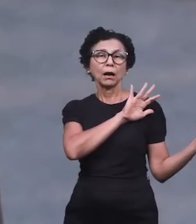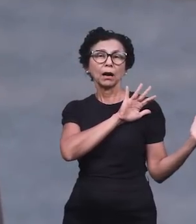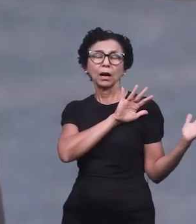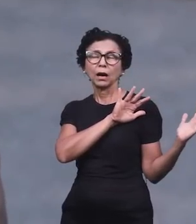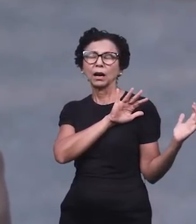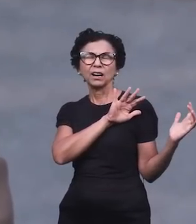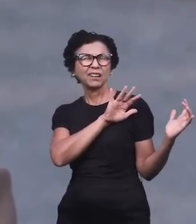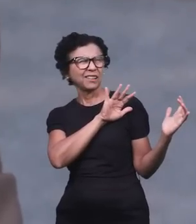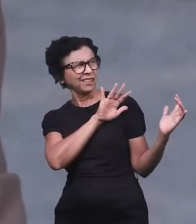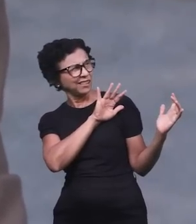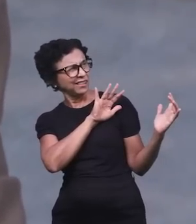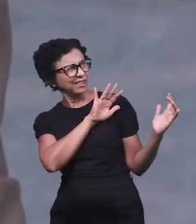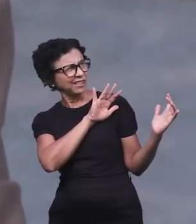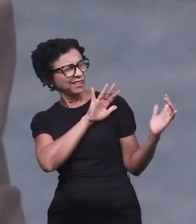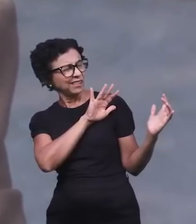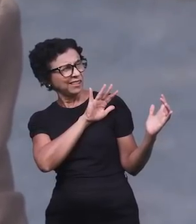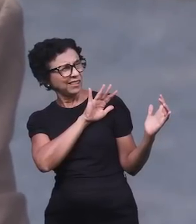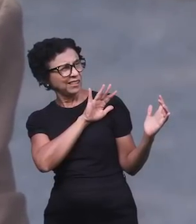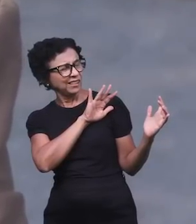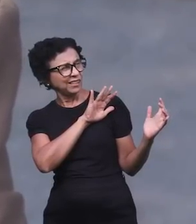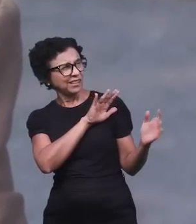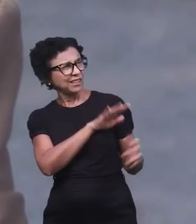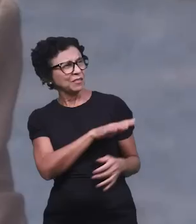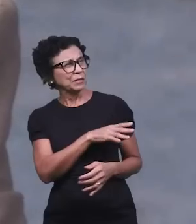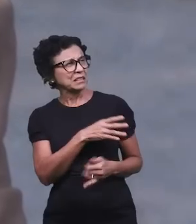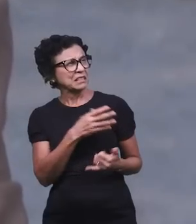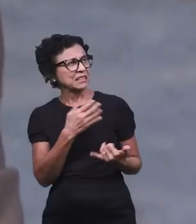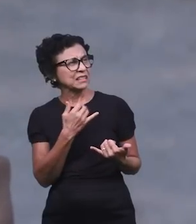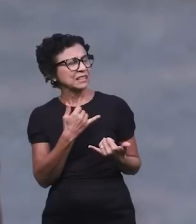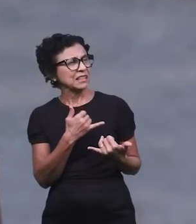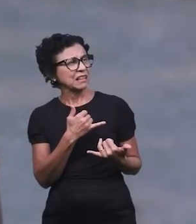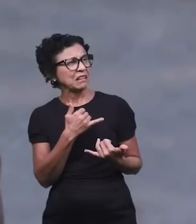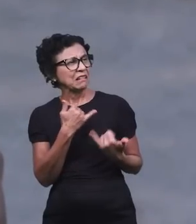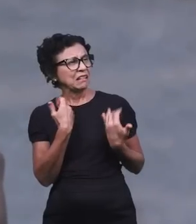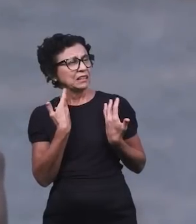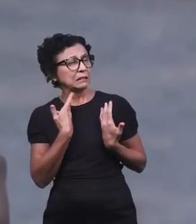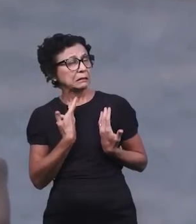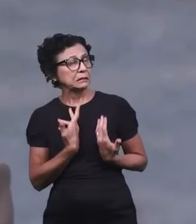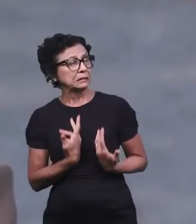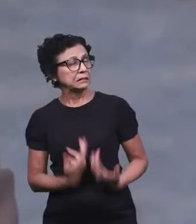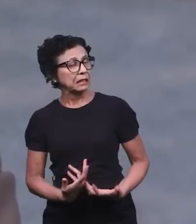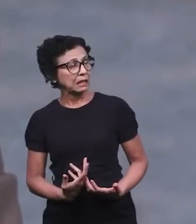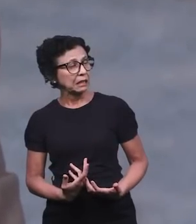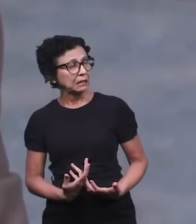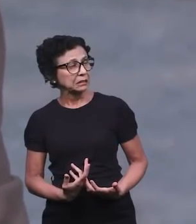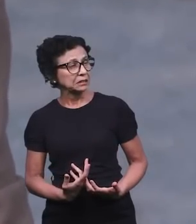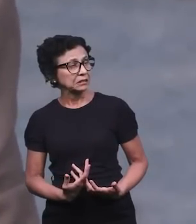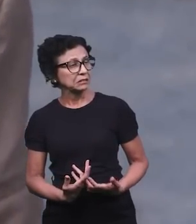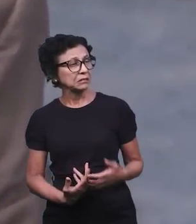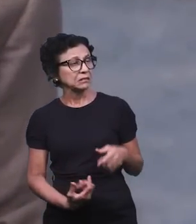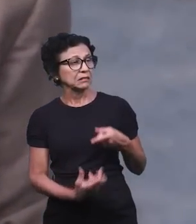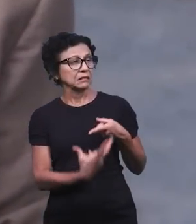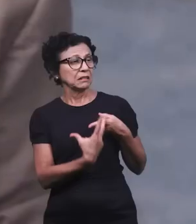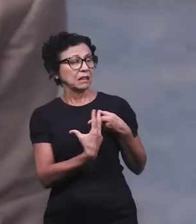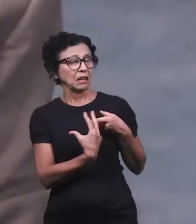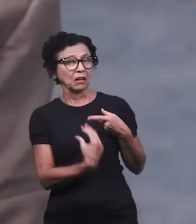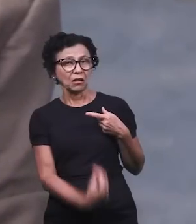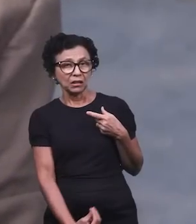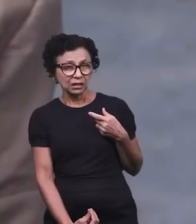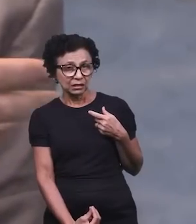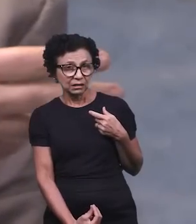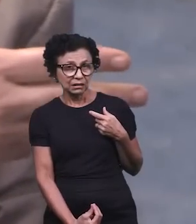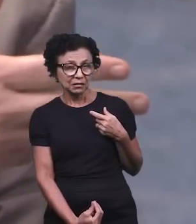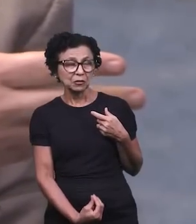de derrota, enquanto que eu vinha de uma festa espiritual onde a alegria era contínua.